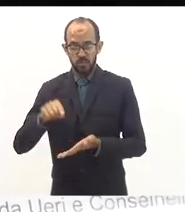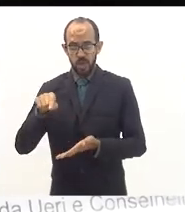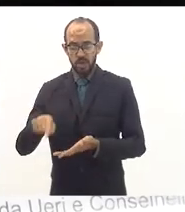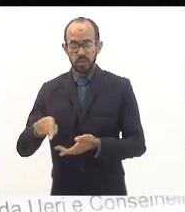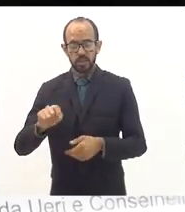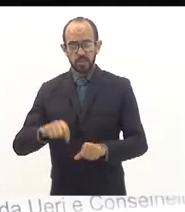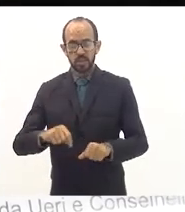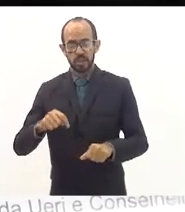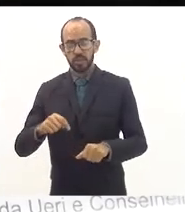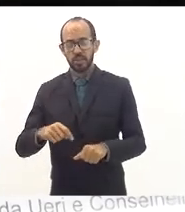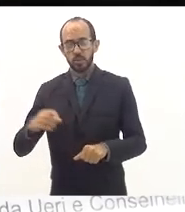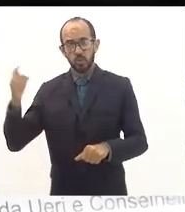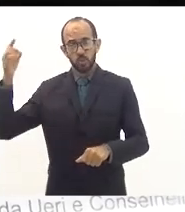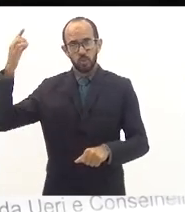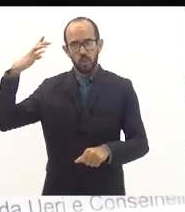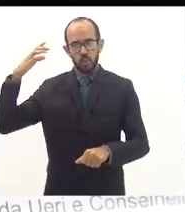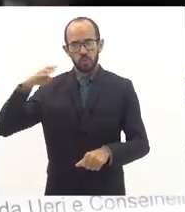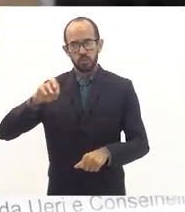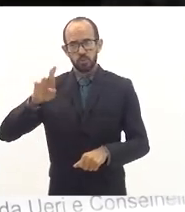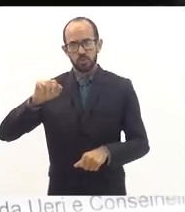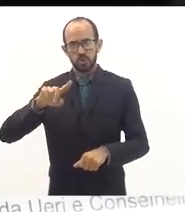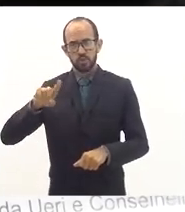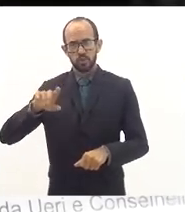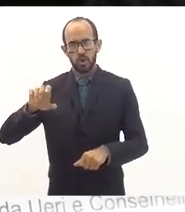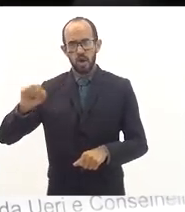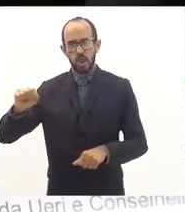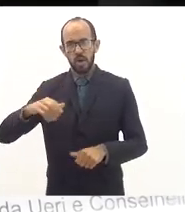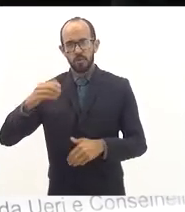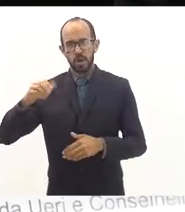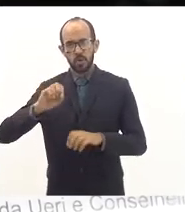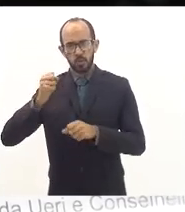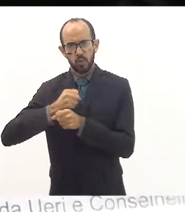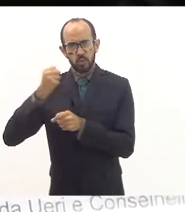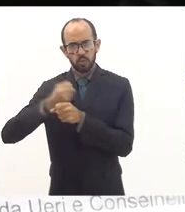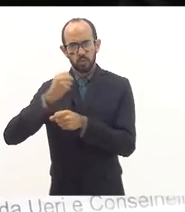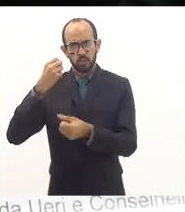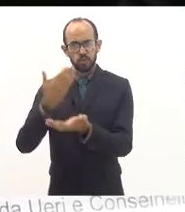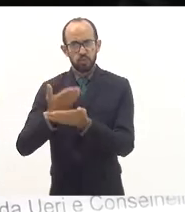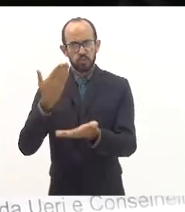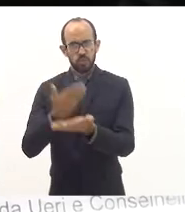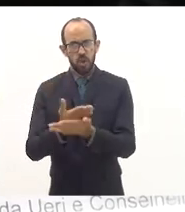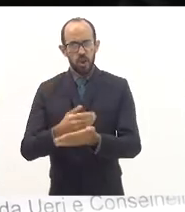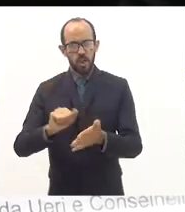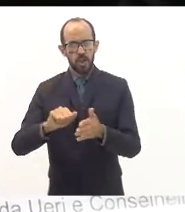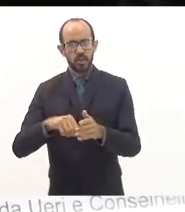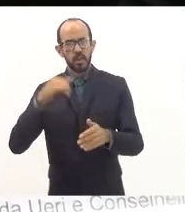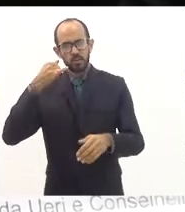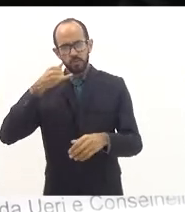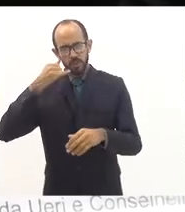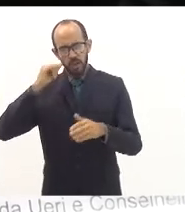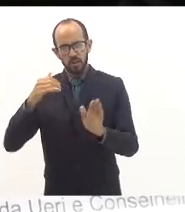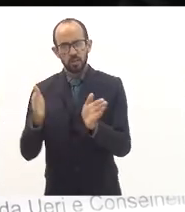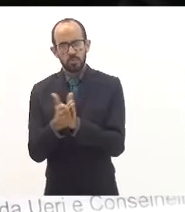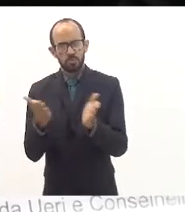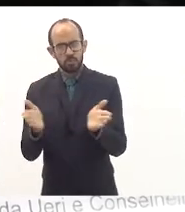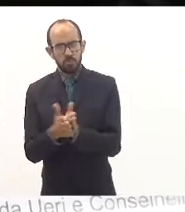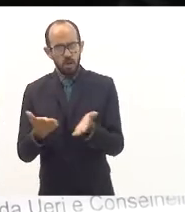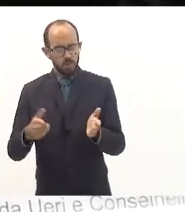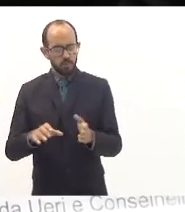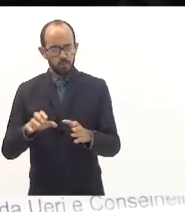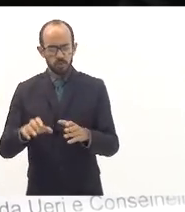de Brizola para construir escolas e tirar o povo miserável das garras da